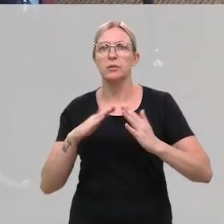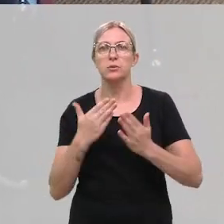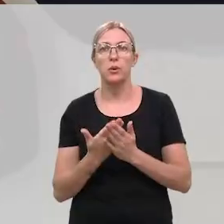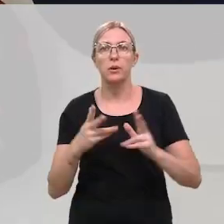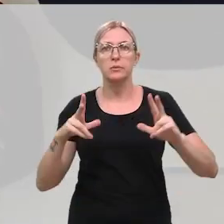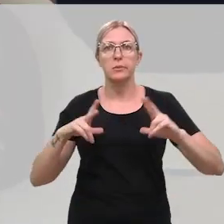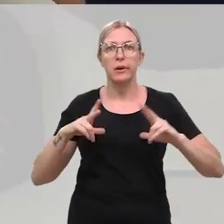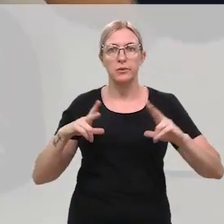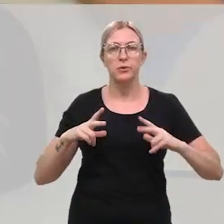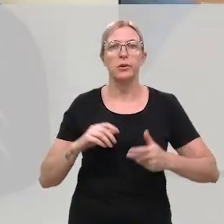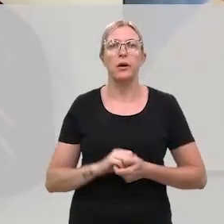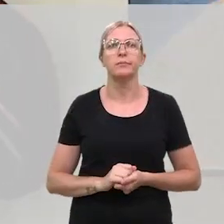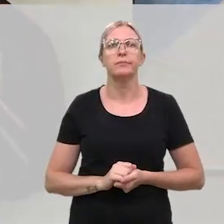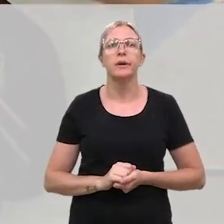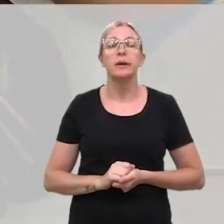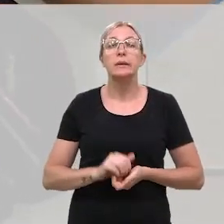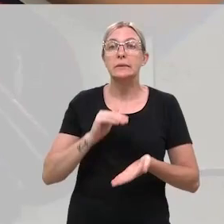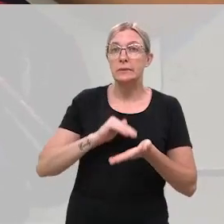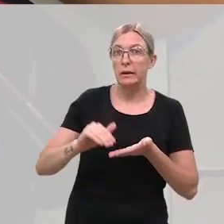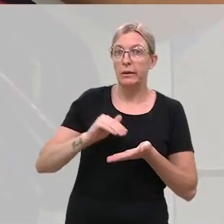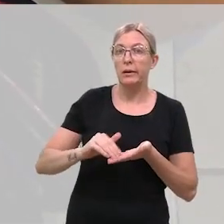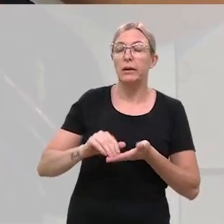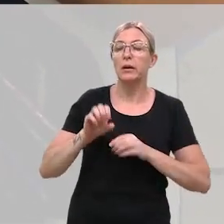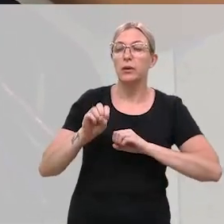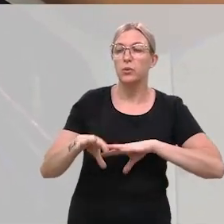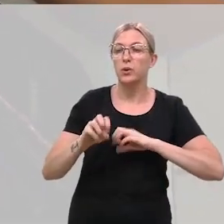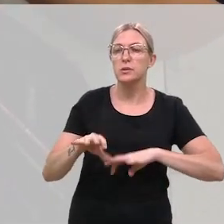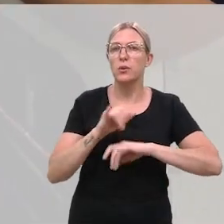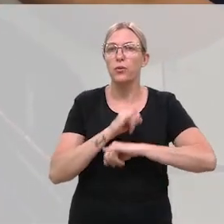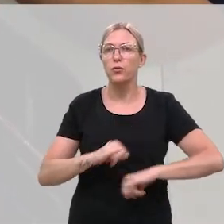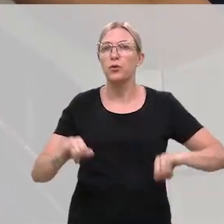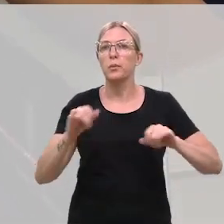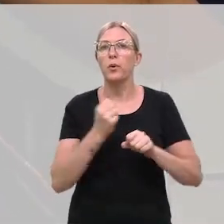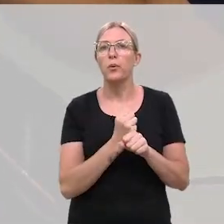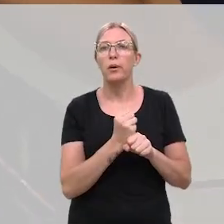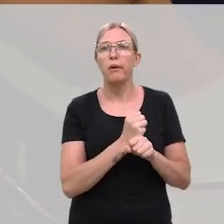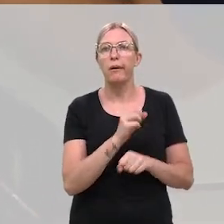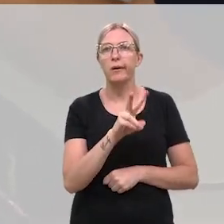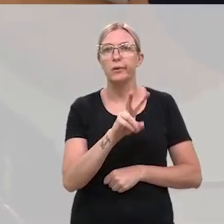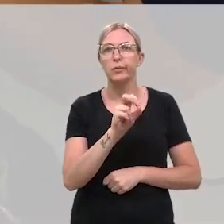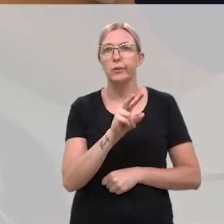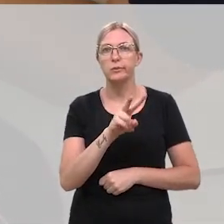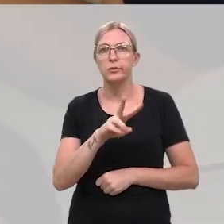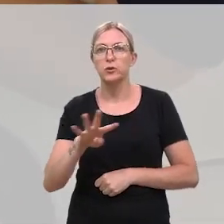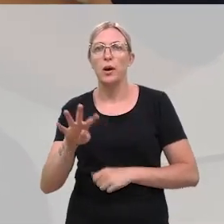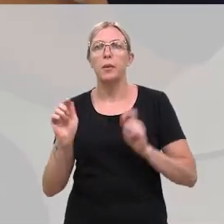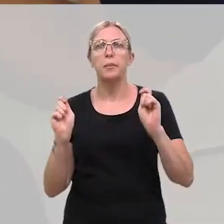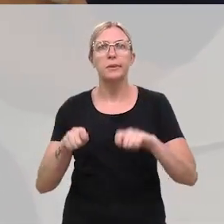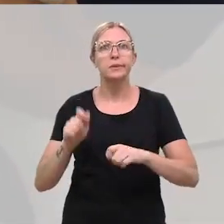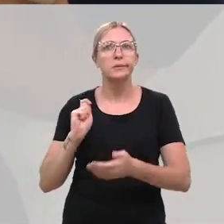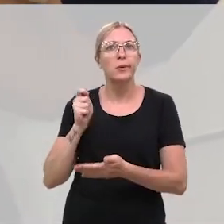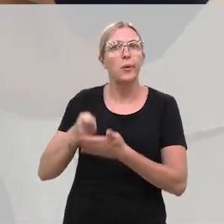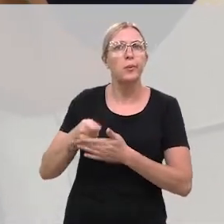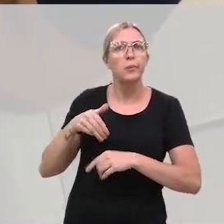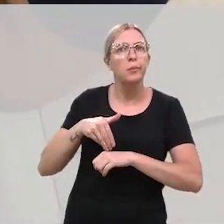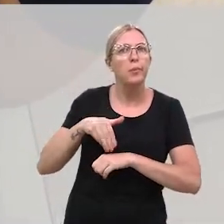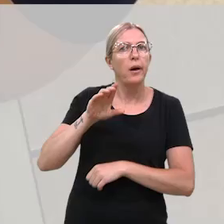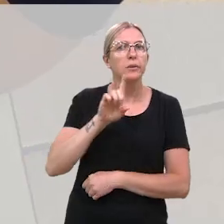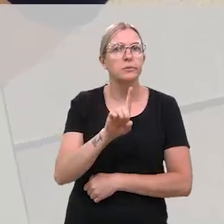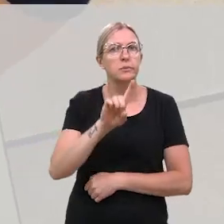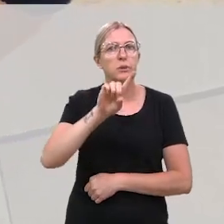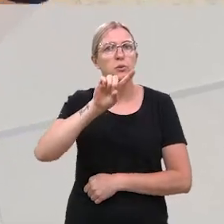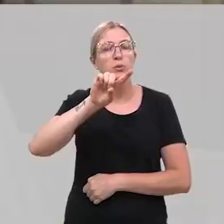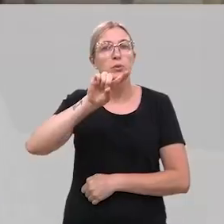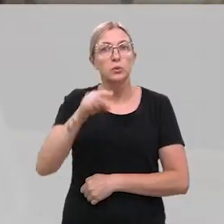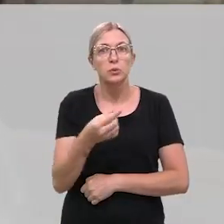particulares neste ano segundo a Secretaria Municipal de Educação será necessário a de mais de 1600